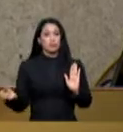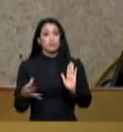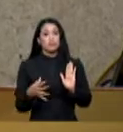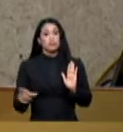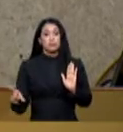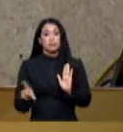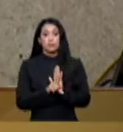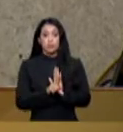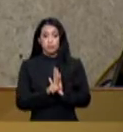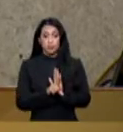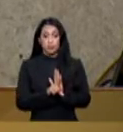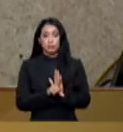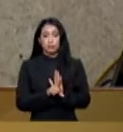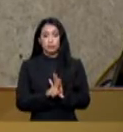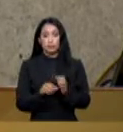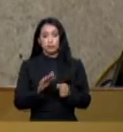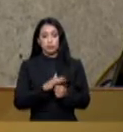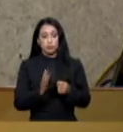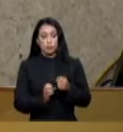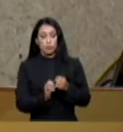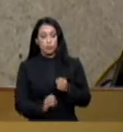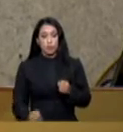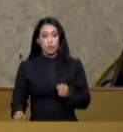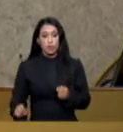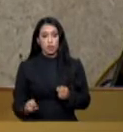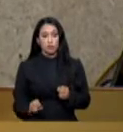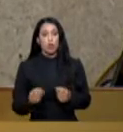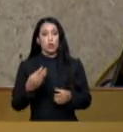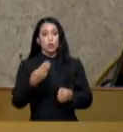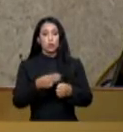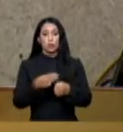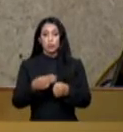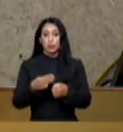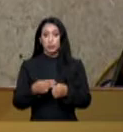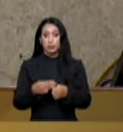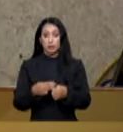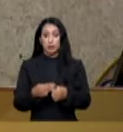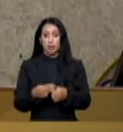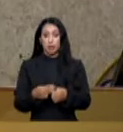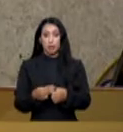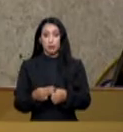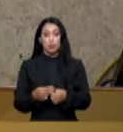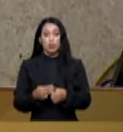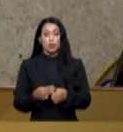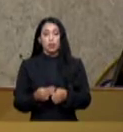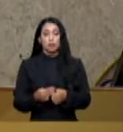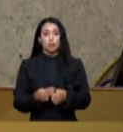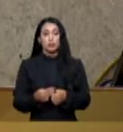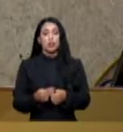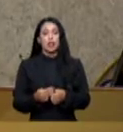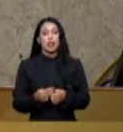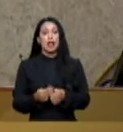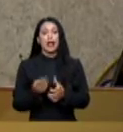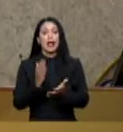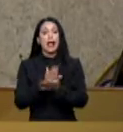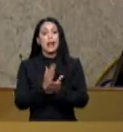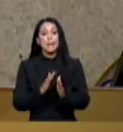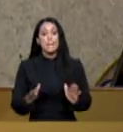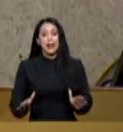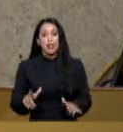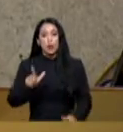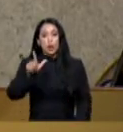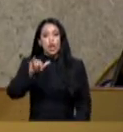legislação estende o prazo para os municípios extinguirem os lixões a céu